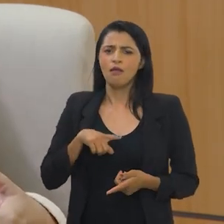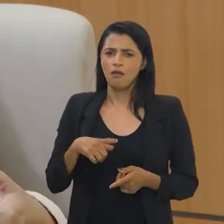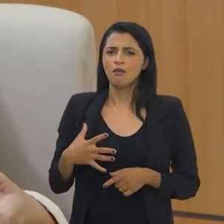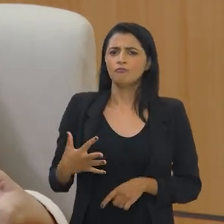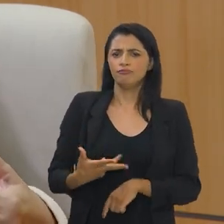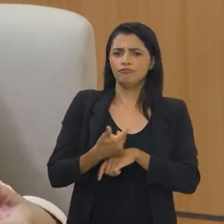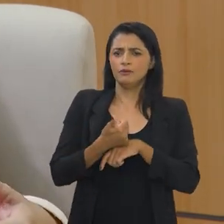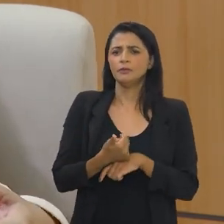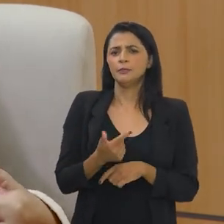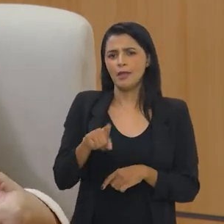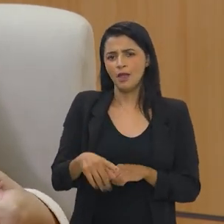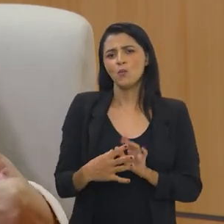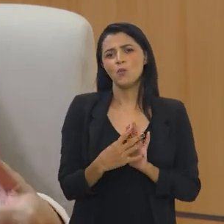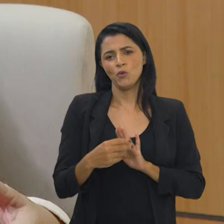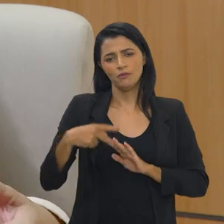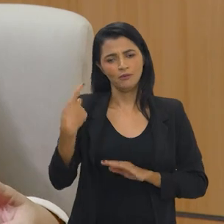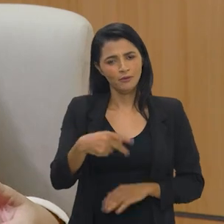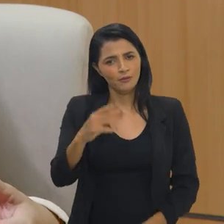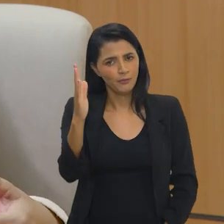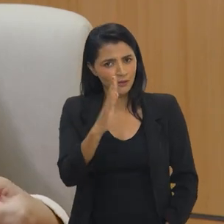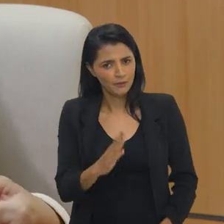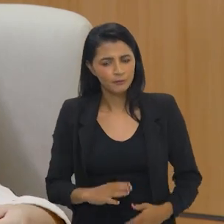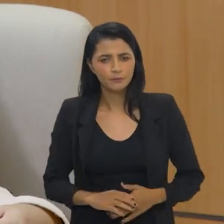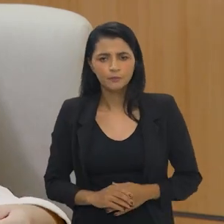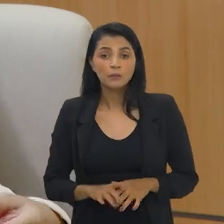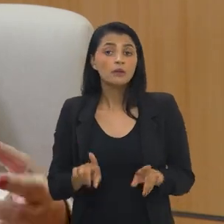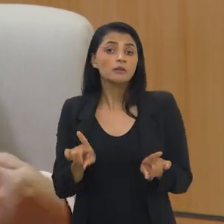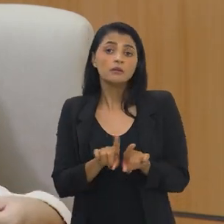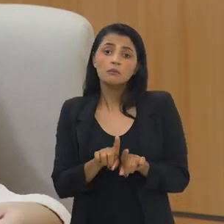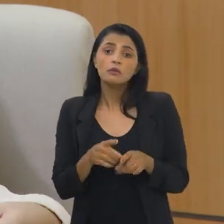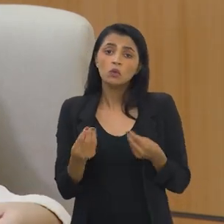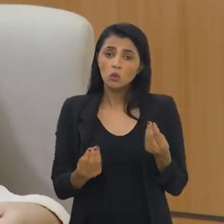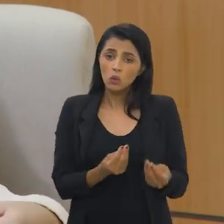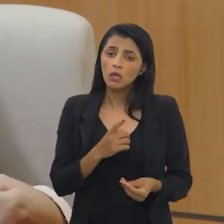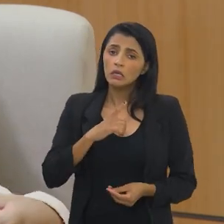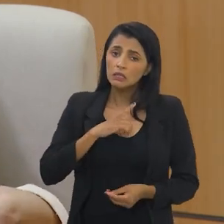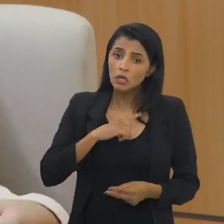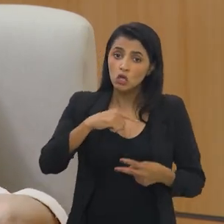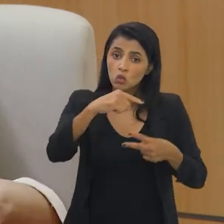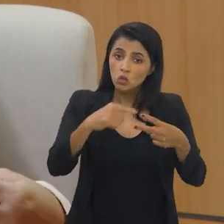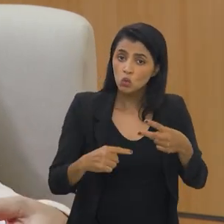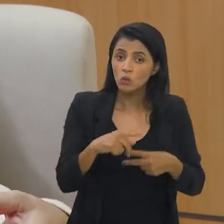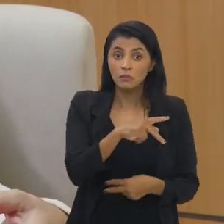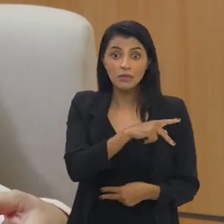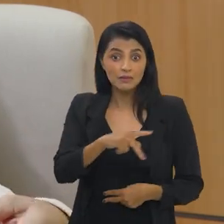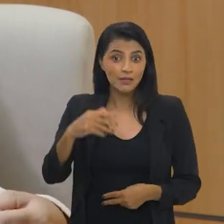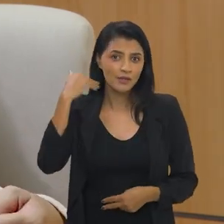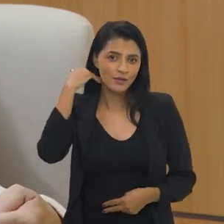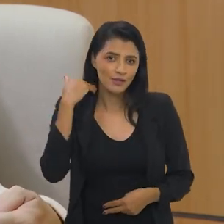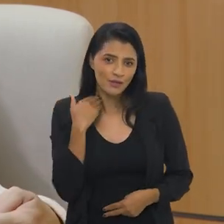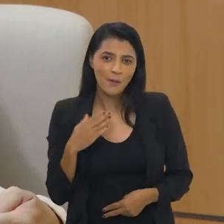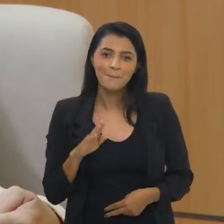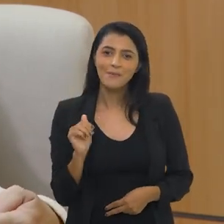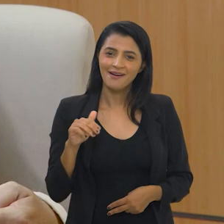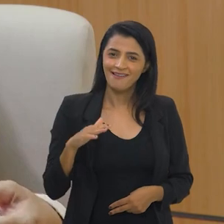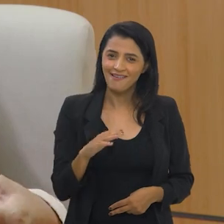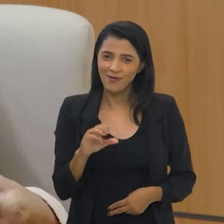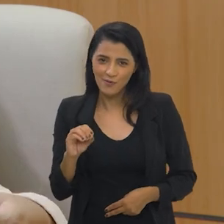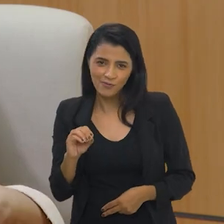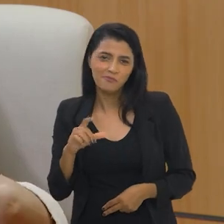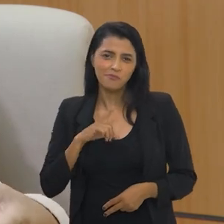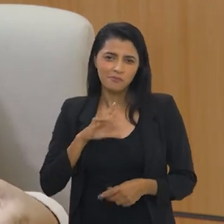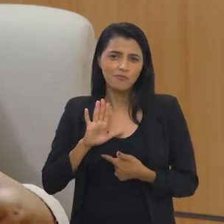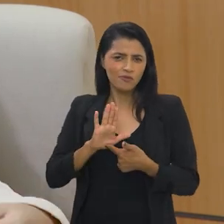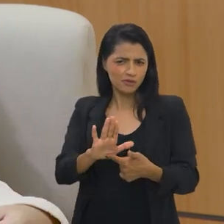uma grande qualificadora um grande exemplo no Brasil e a fora isso nós Ainda temos duas presidentes de banco né